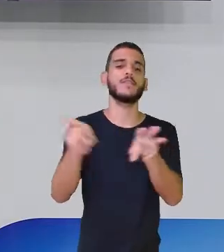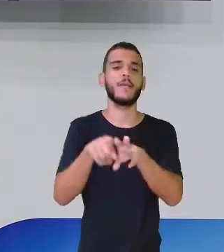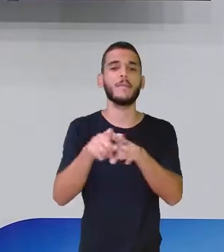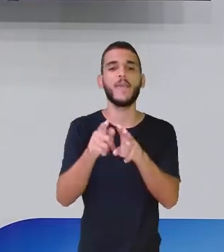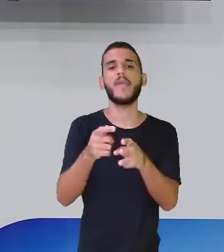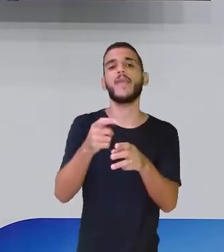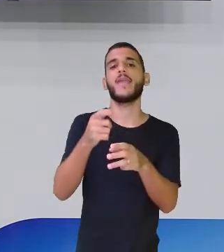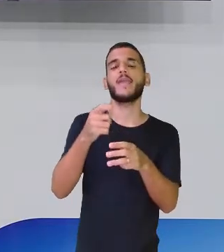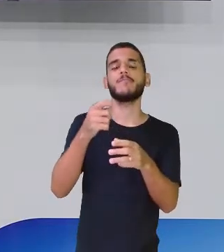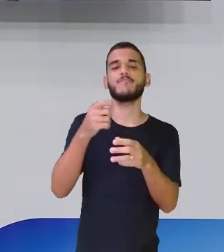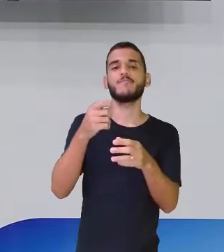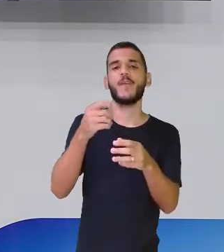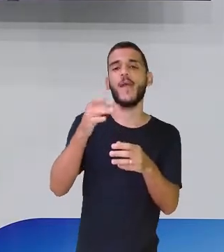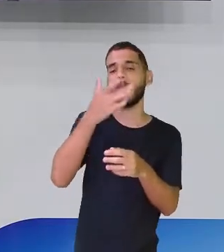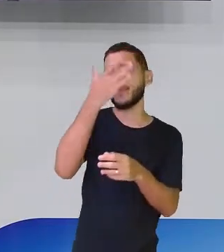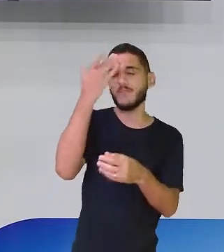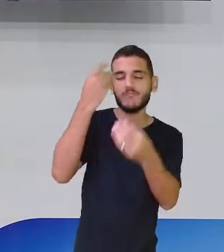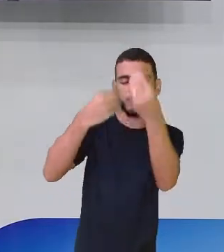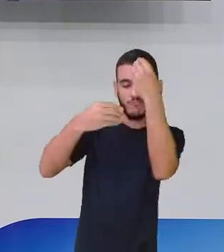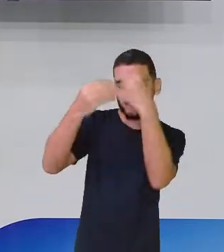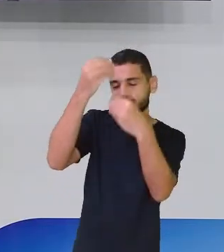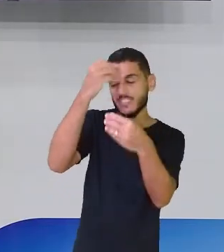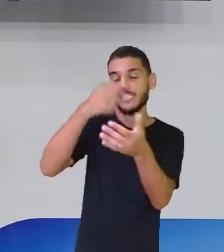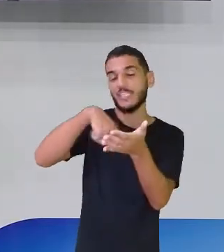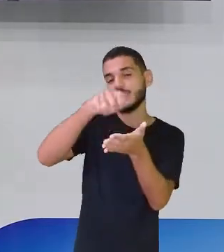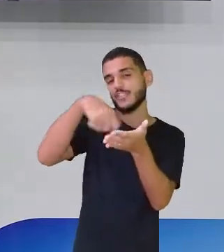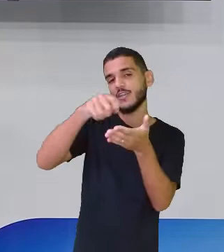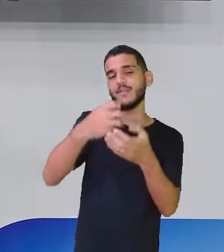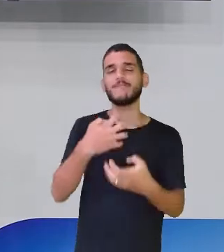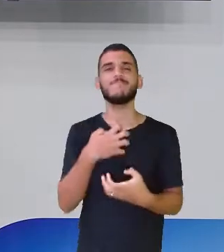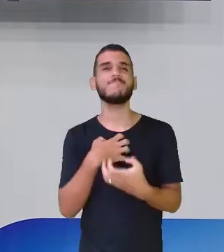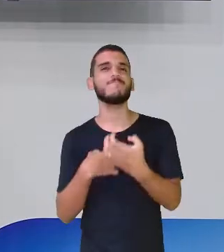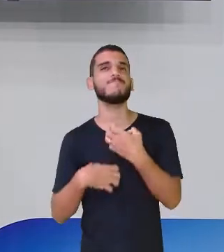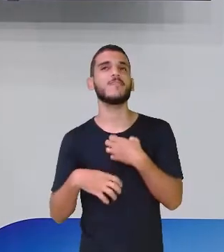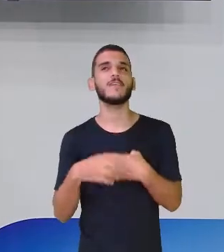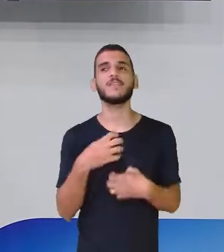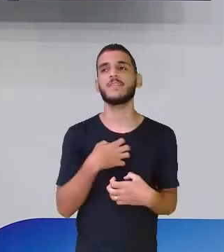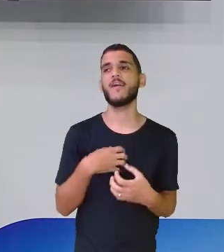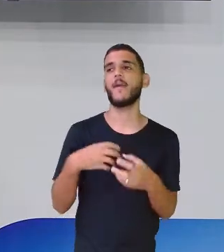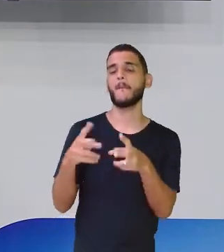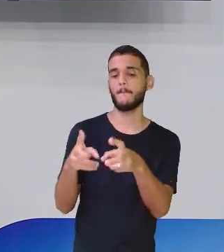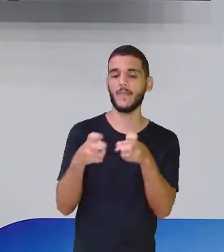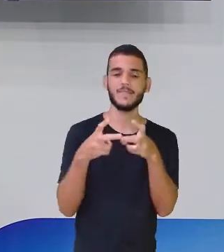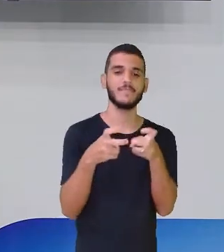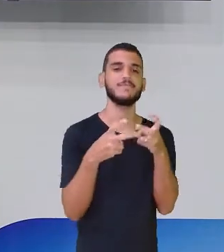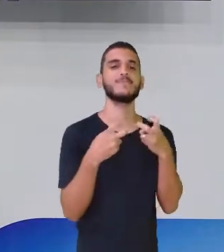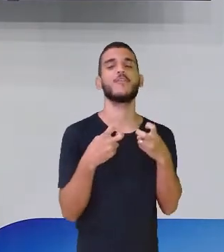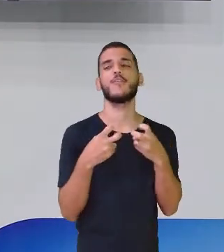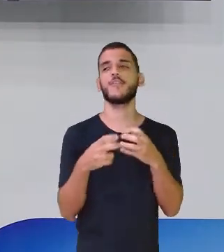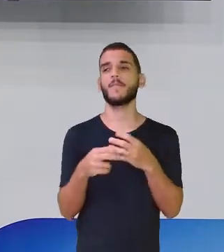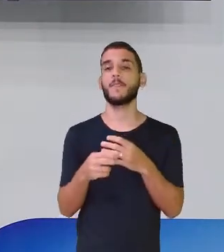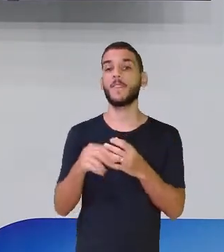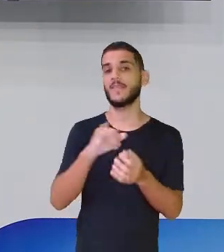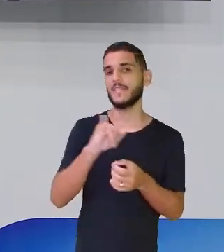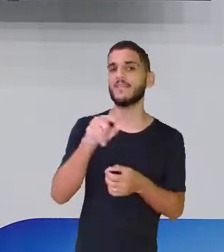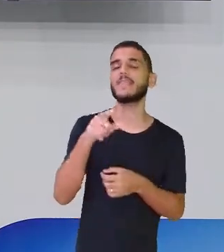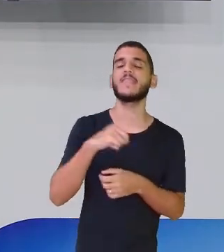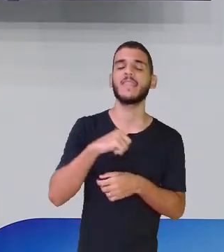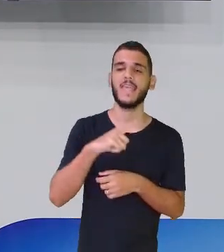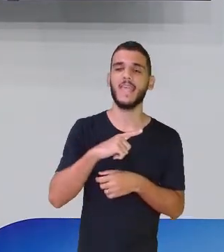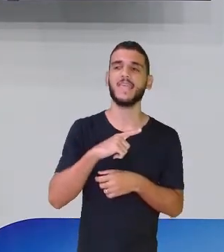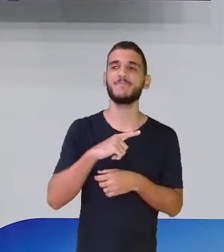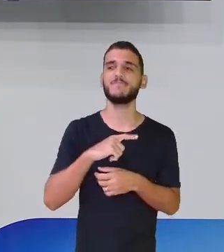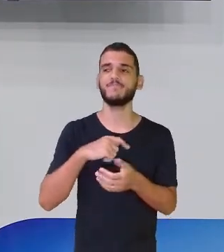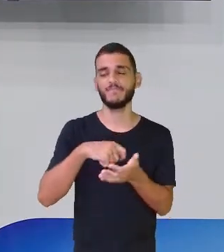diário sonoro seria você escrever suas sensações, suas percepções. Quando você vai escrever seu diário, quem tem um diário, não